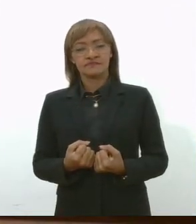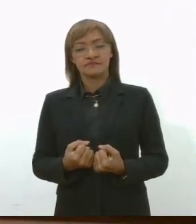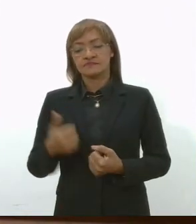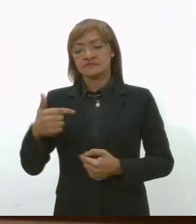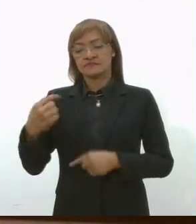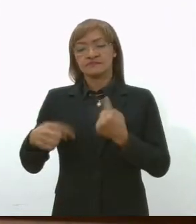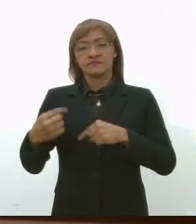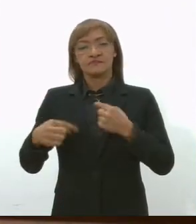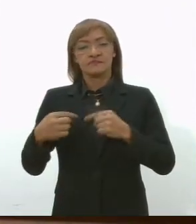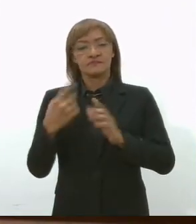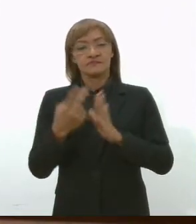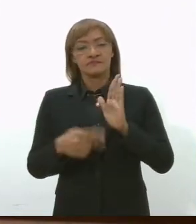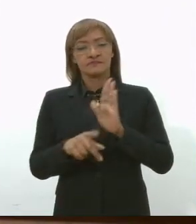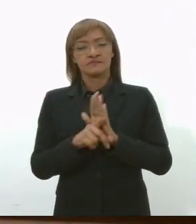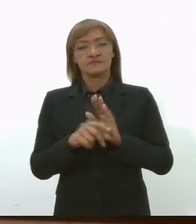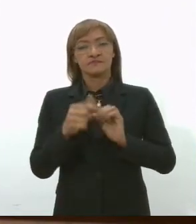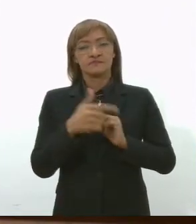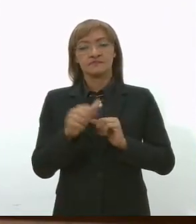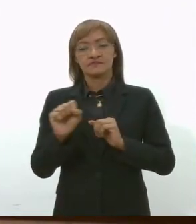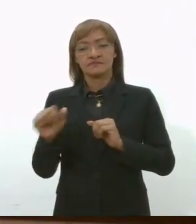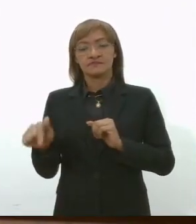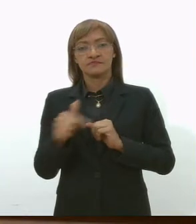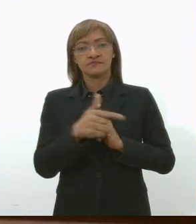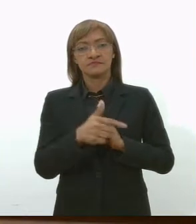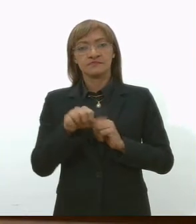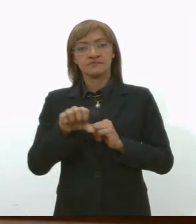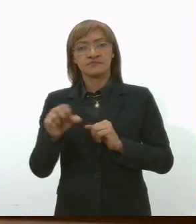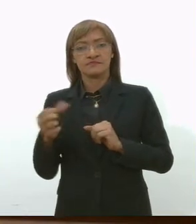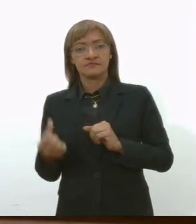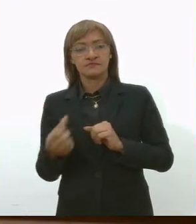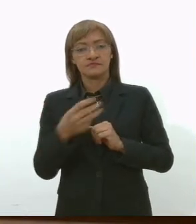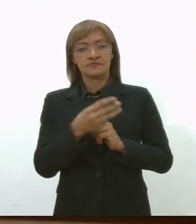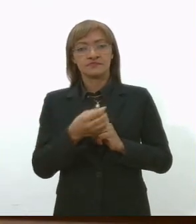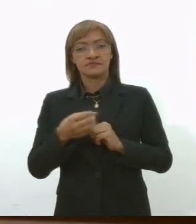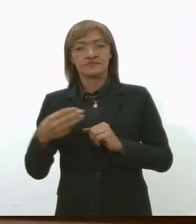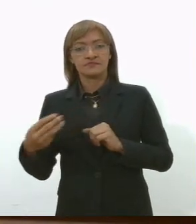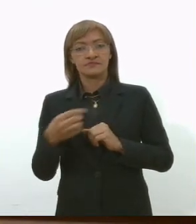os projetos de leis 287, 296, 303 e